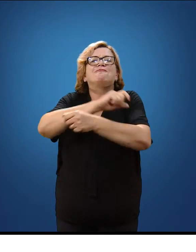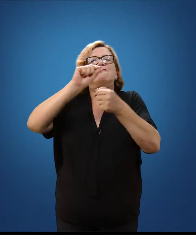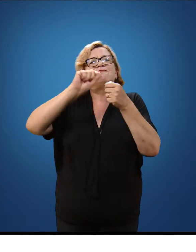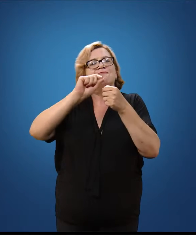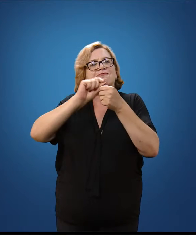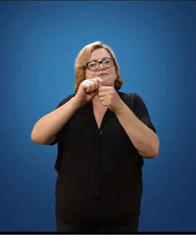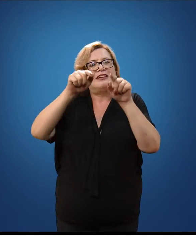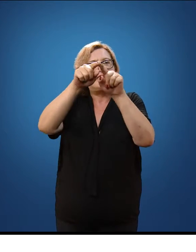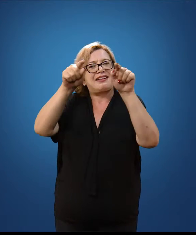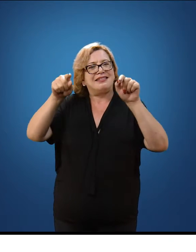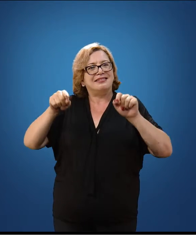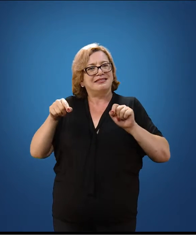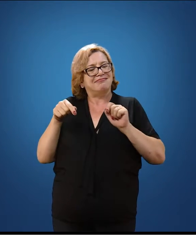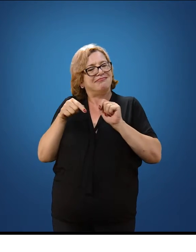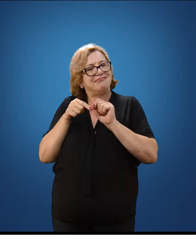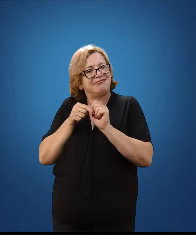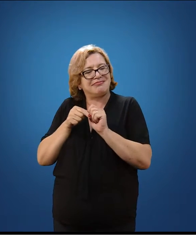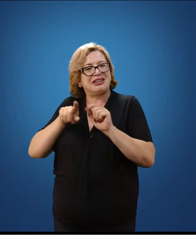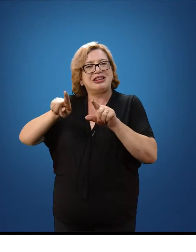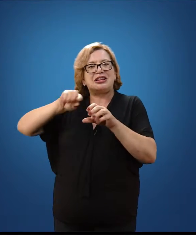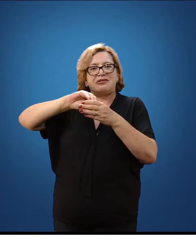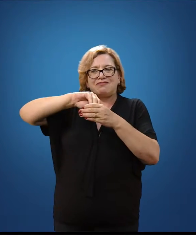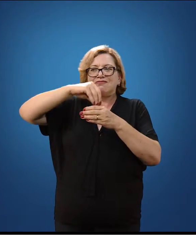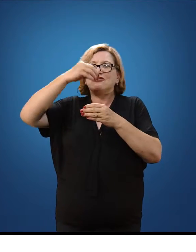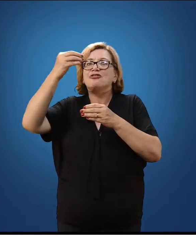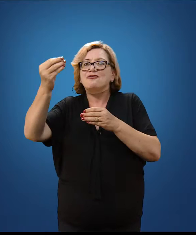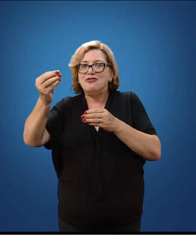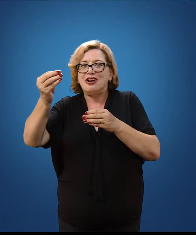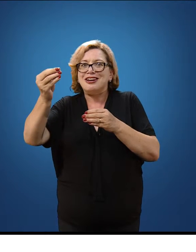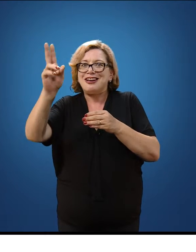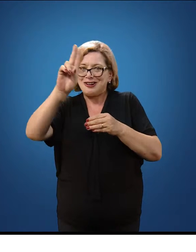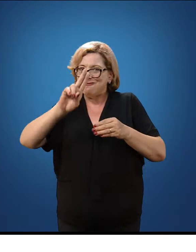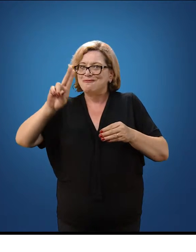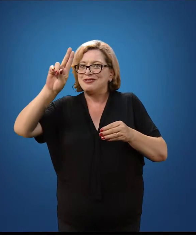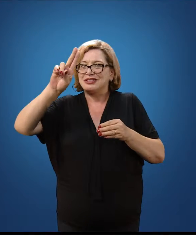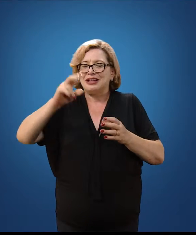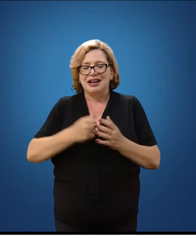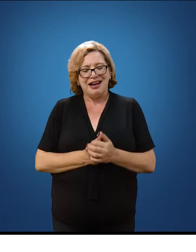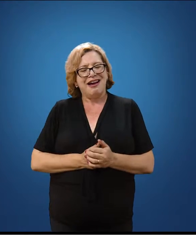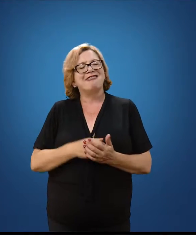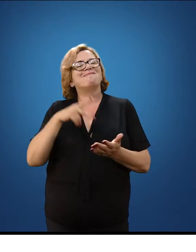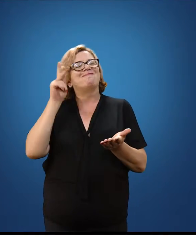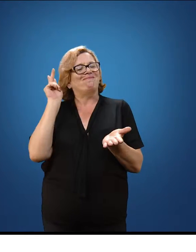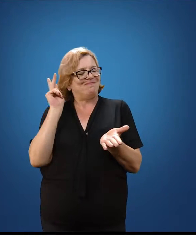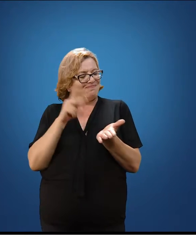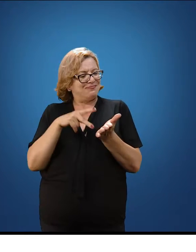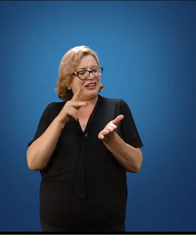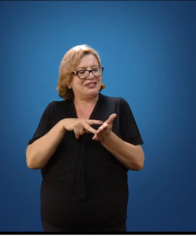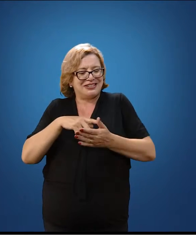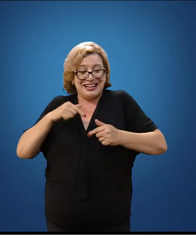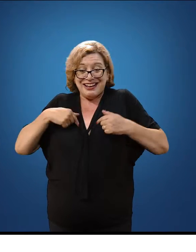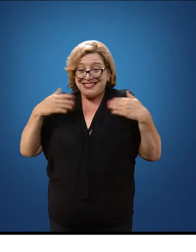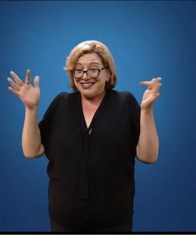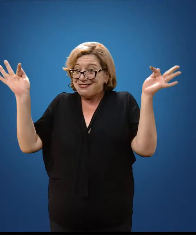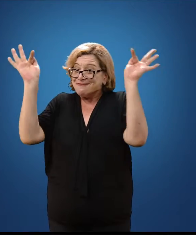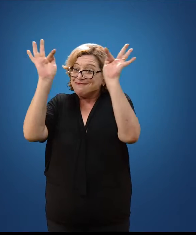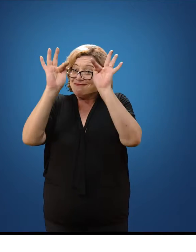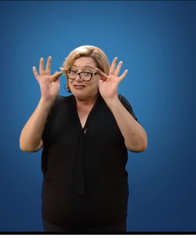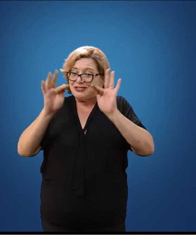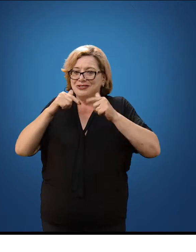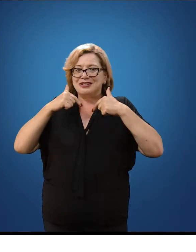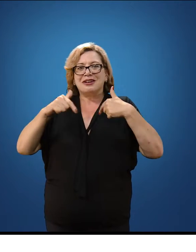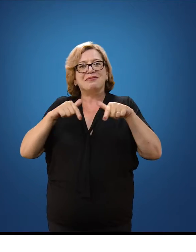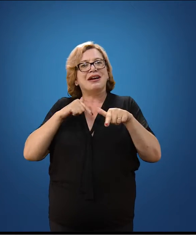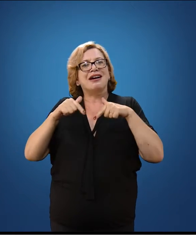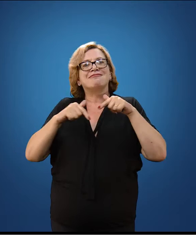uma das coisas assim que para mim, hoje eu vejo assim como a maior realização da minha área profissional, é quando a gente trabalha um determinado